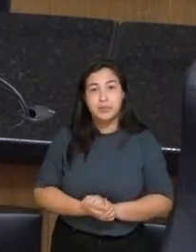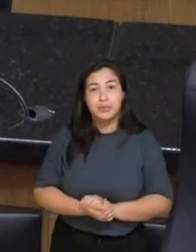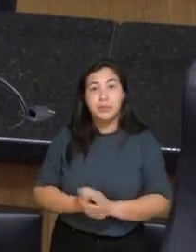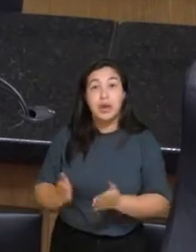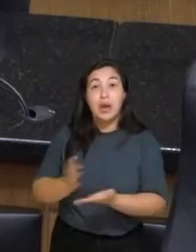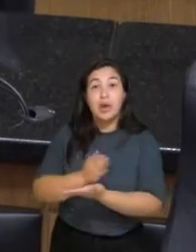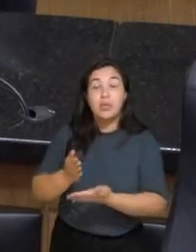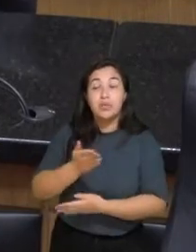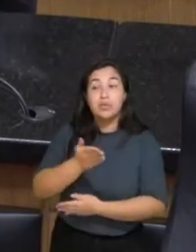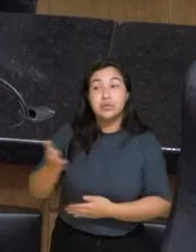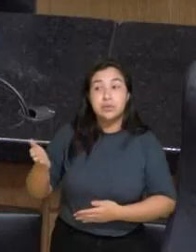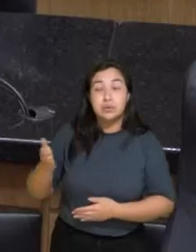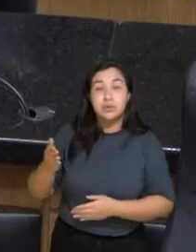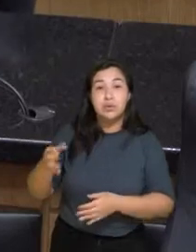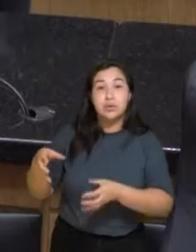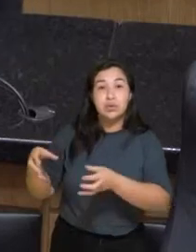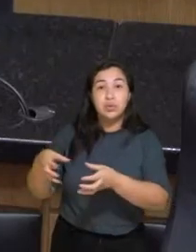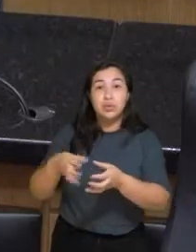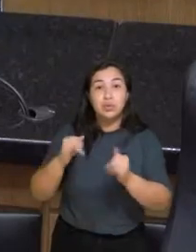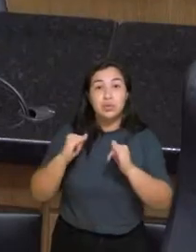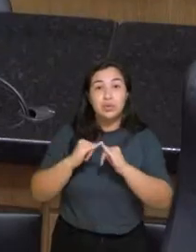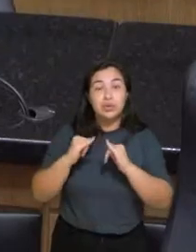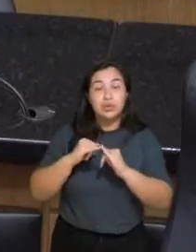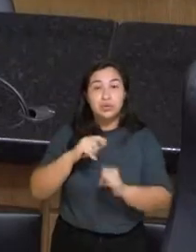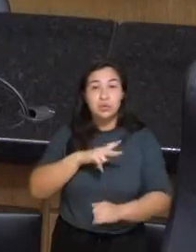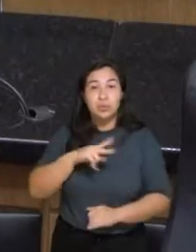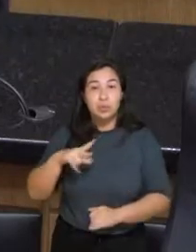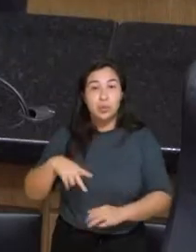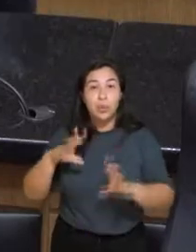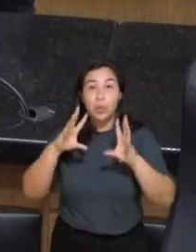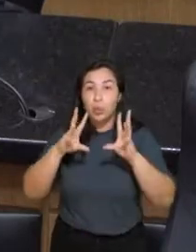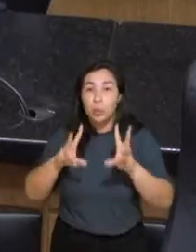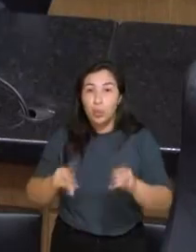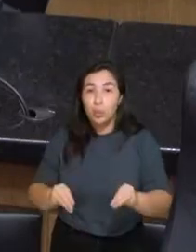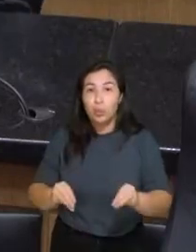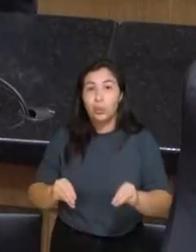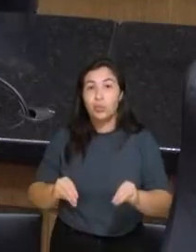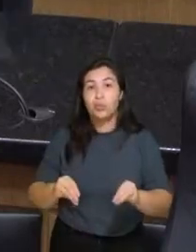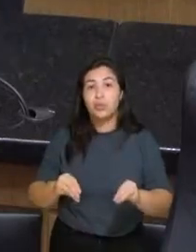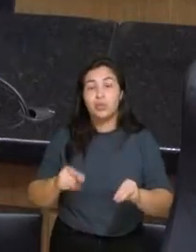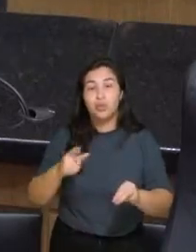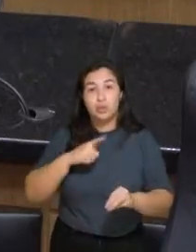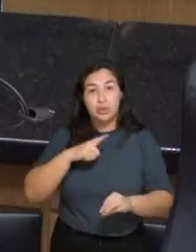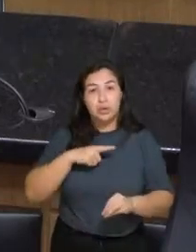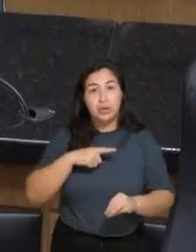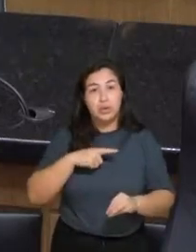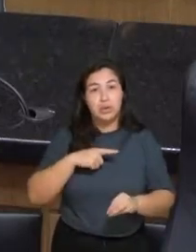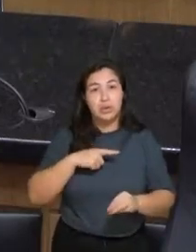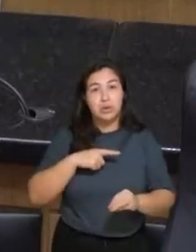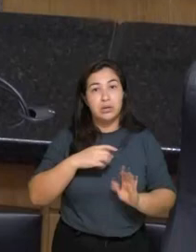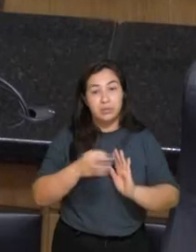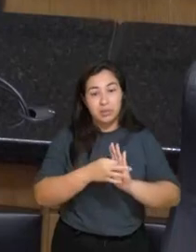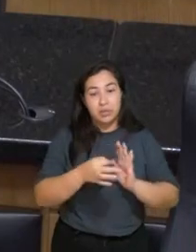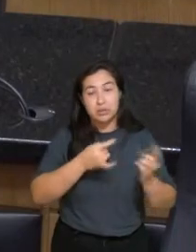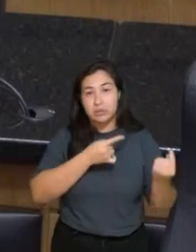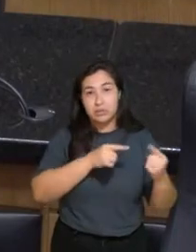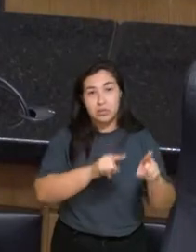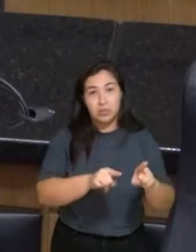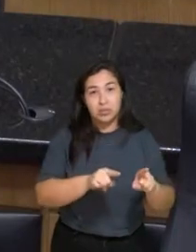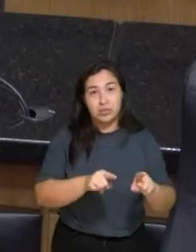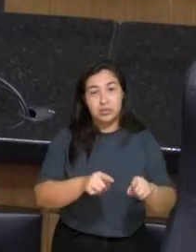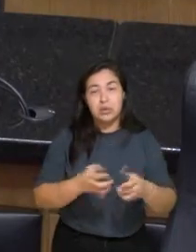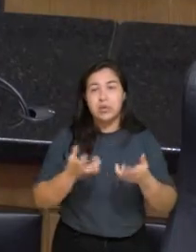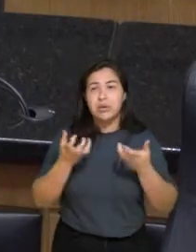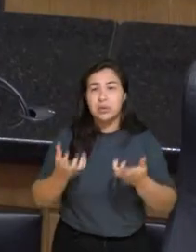públicos, praticamente todas as diligências emitiram parecer contrário. E eu confesso que estava